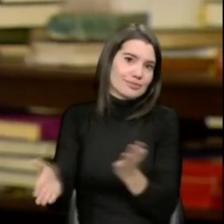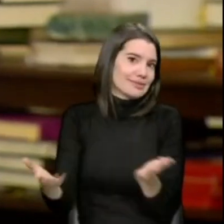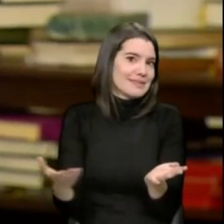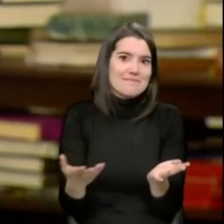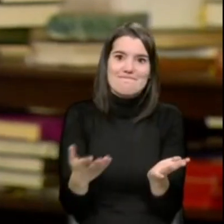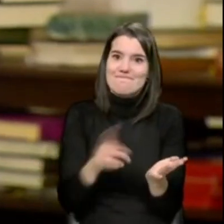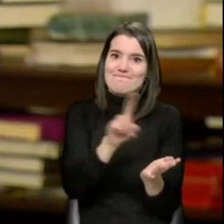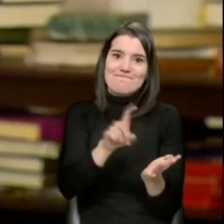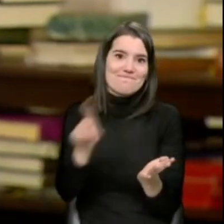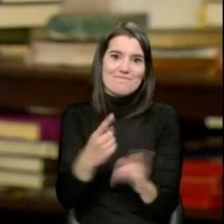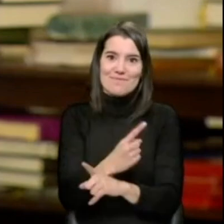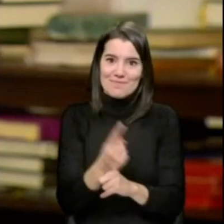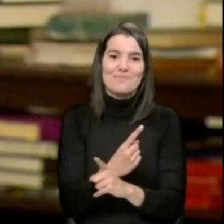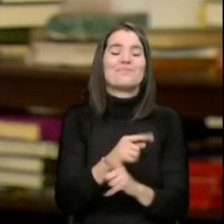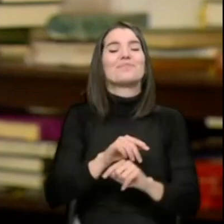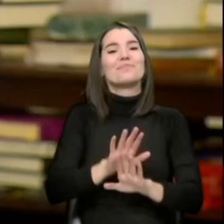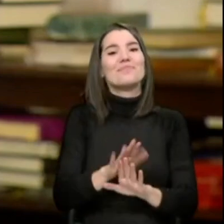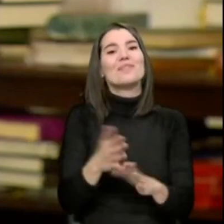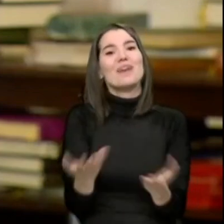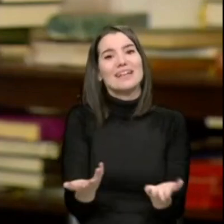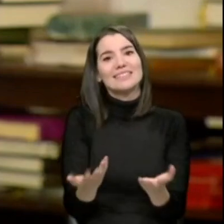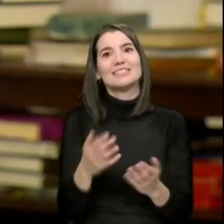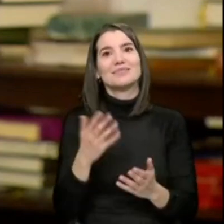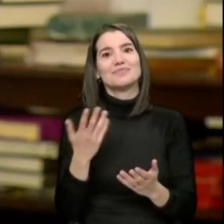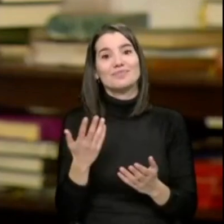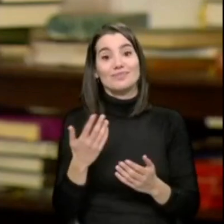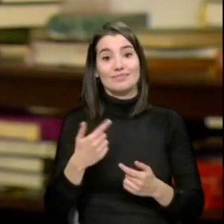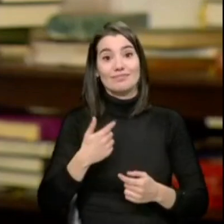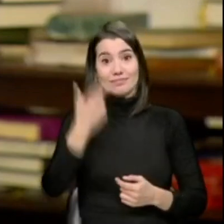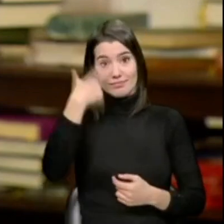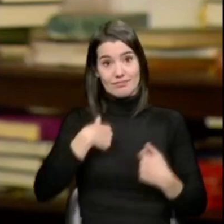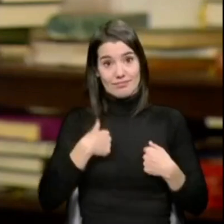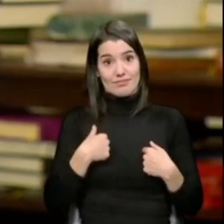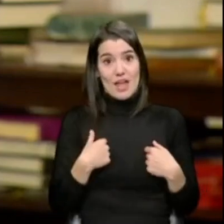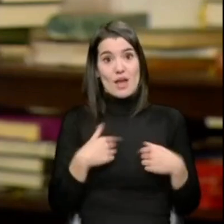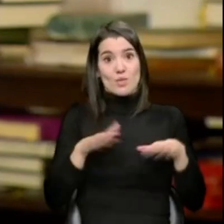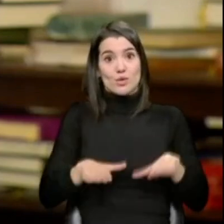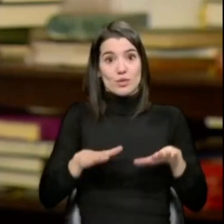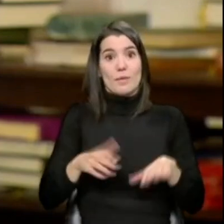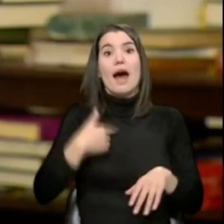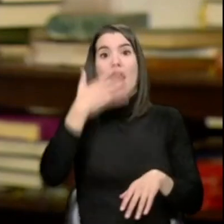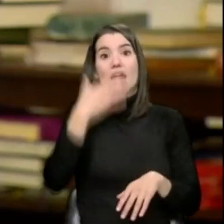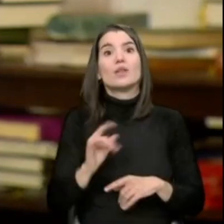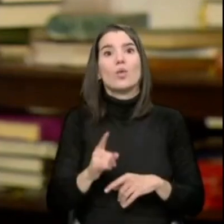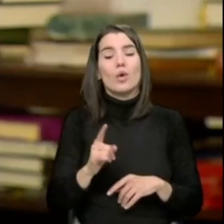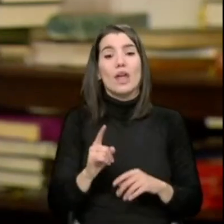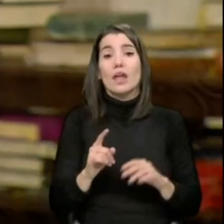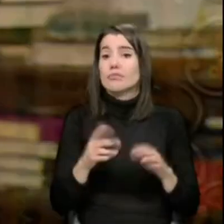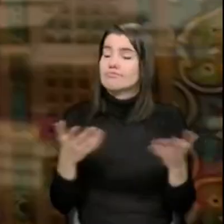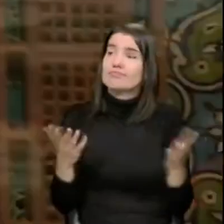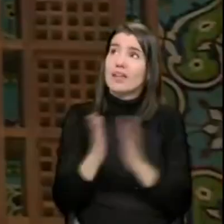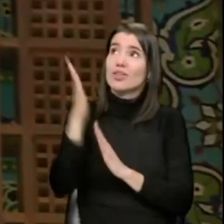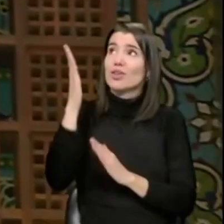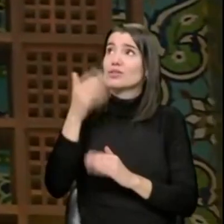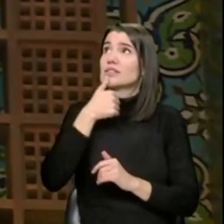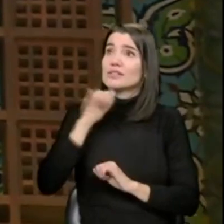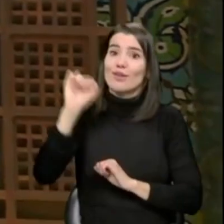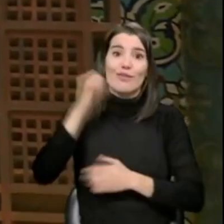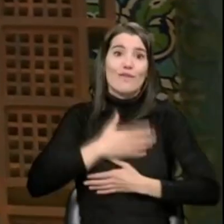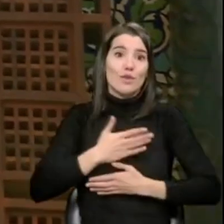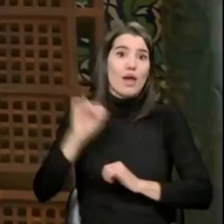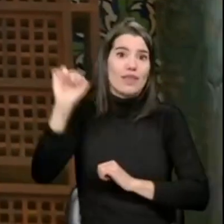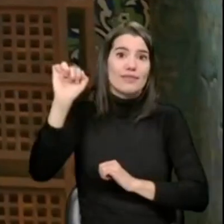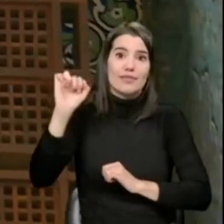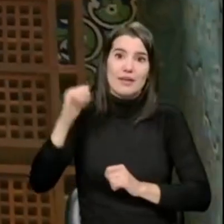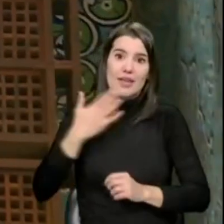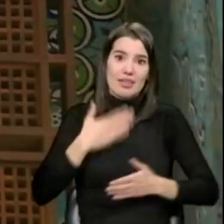de questões que podem levantar, mas o que o muçulmano acredita é que no fim tudo é de acordo com a vontade de Deus, e é para Deus que